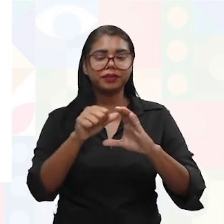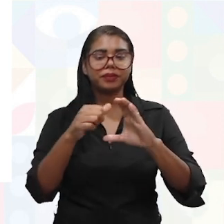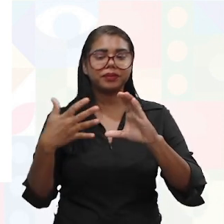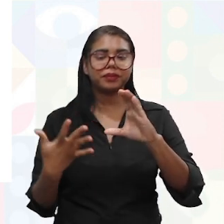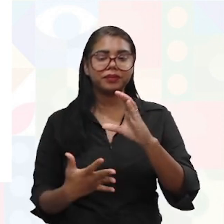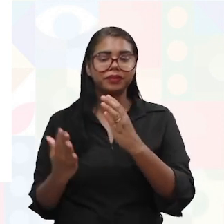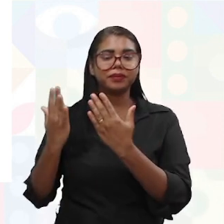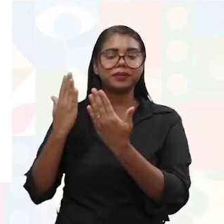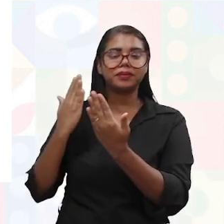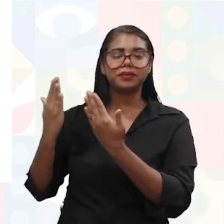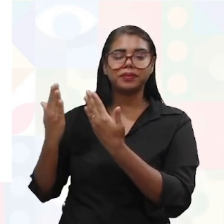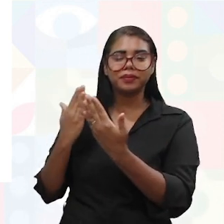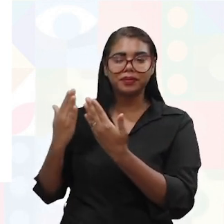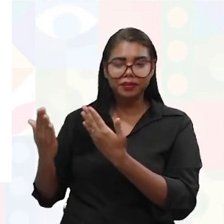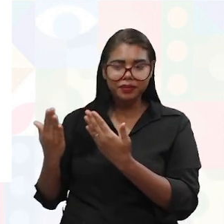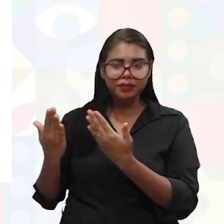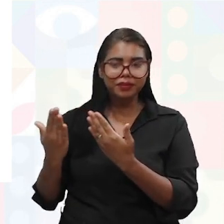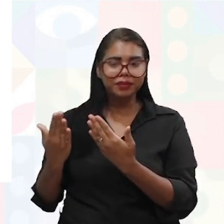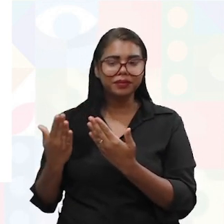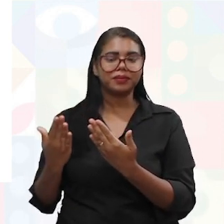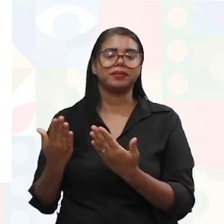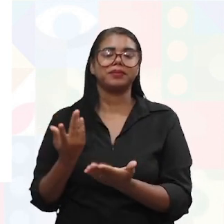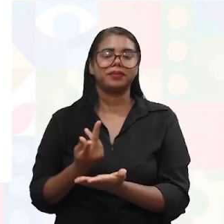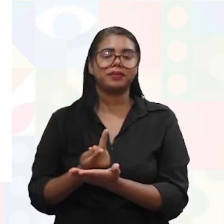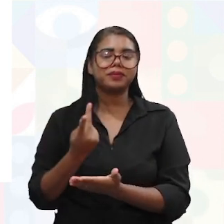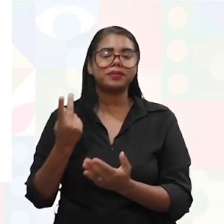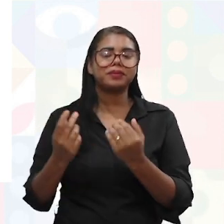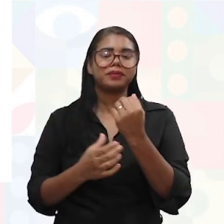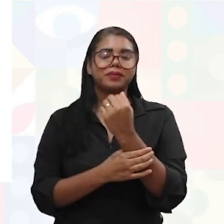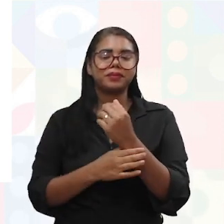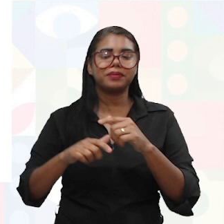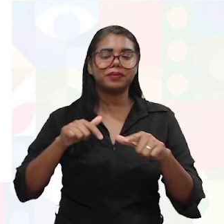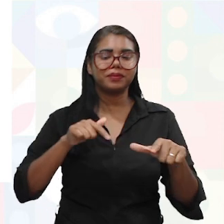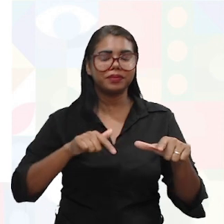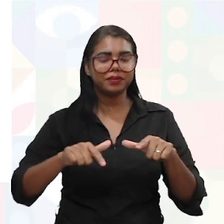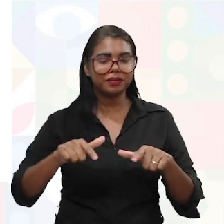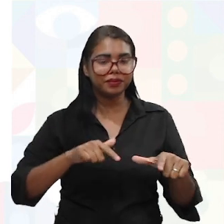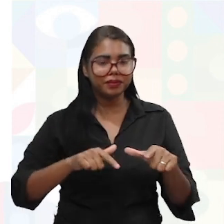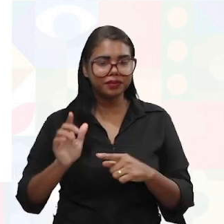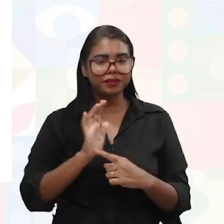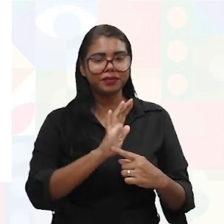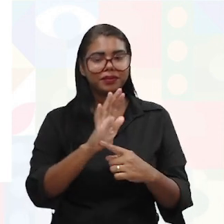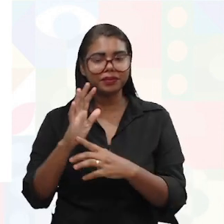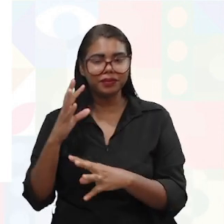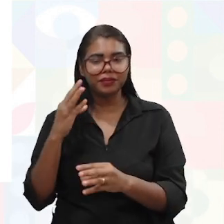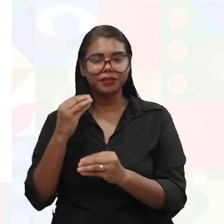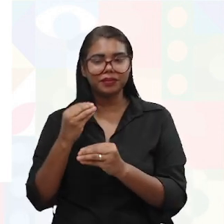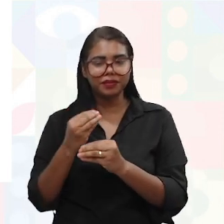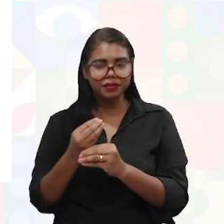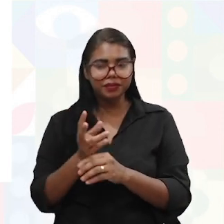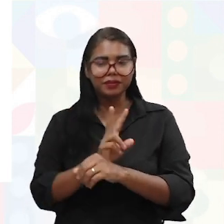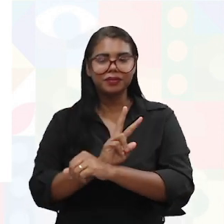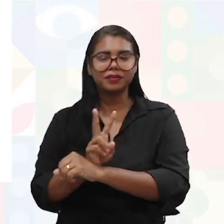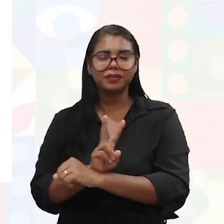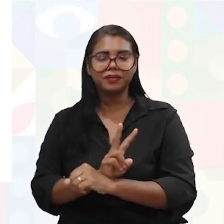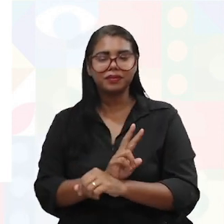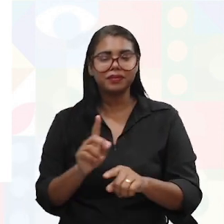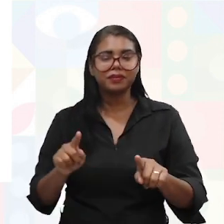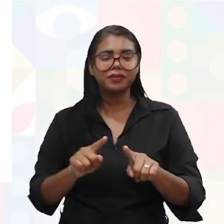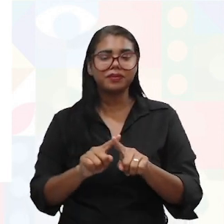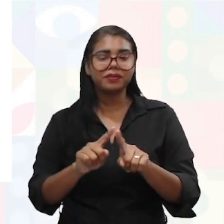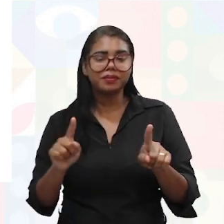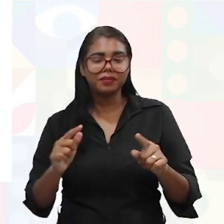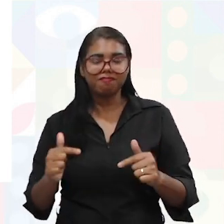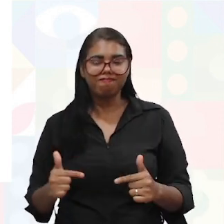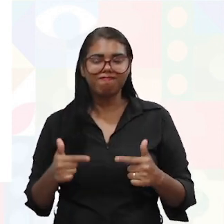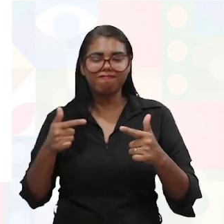psicológicos do Trabalhador a segurança do trabalho é como super herói da prevenção Mas em vez de